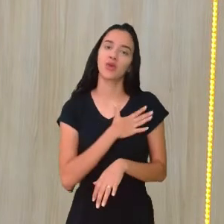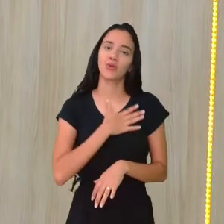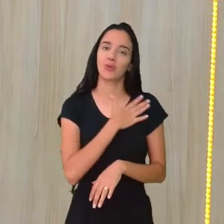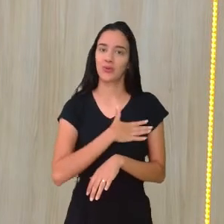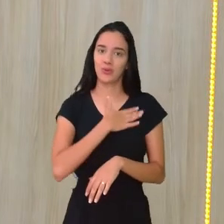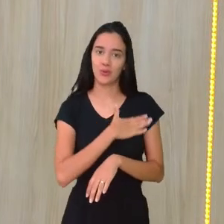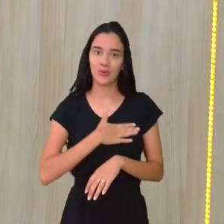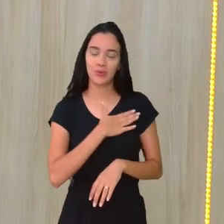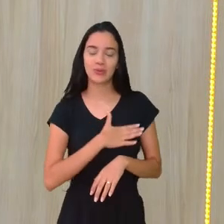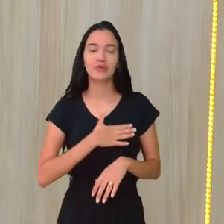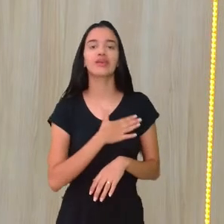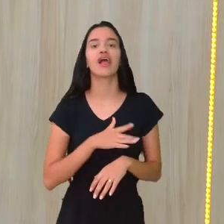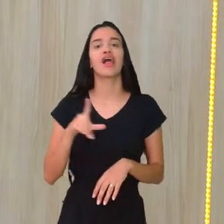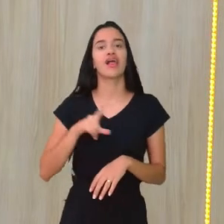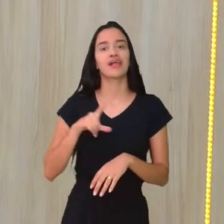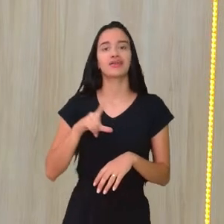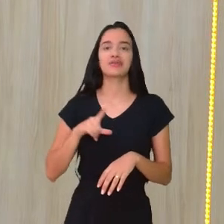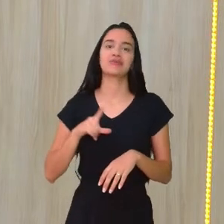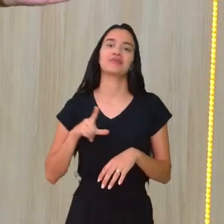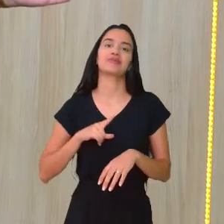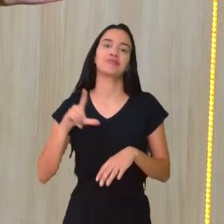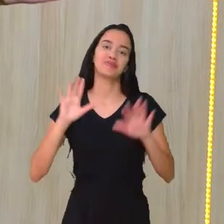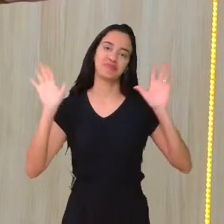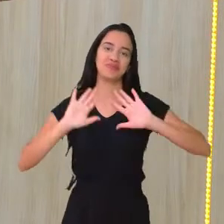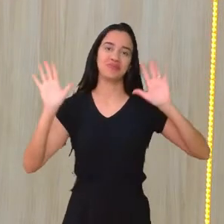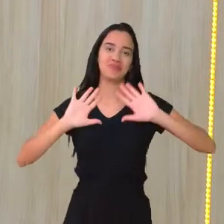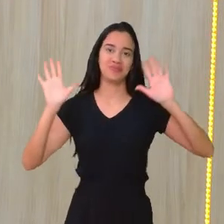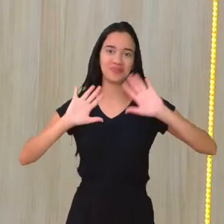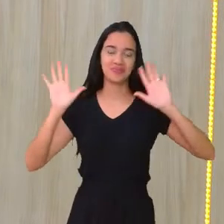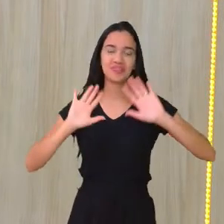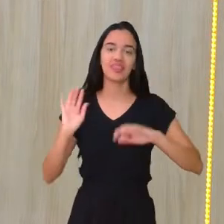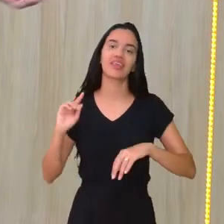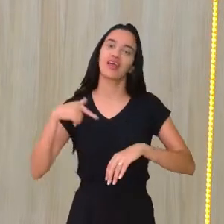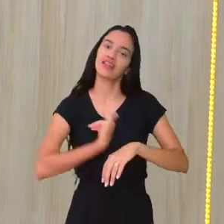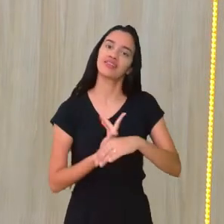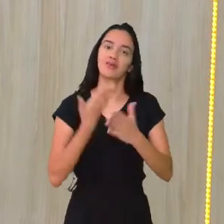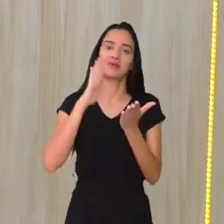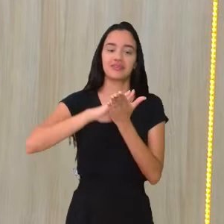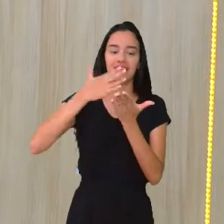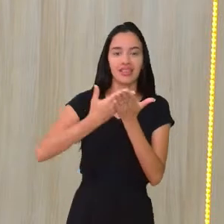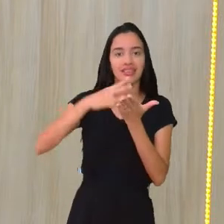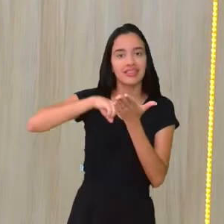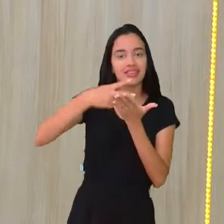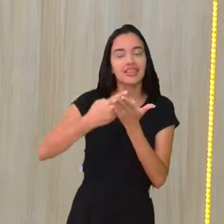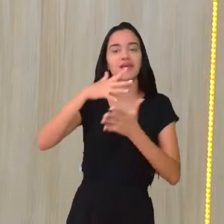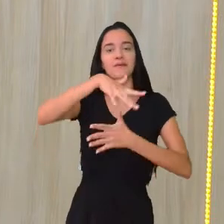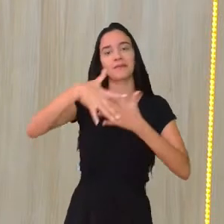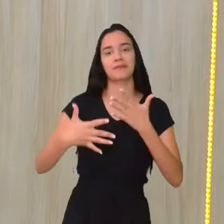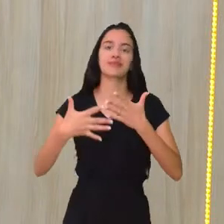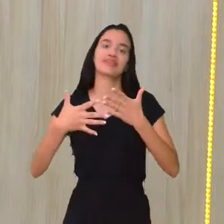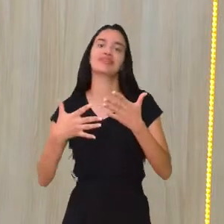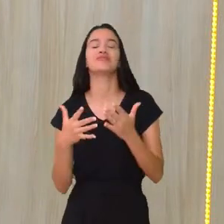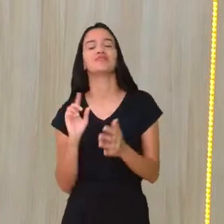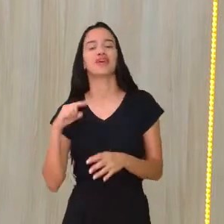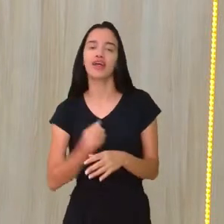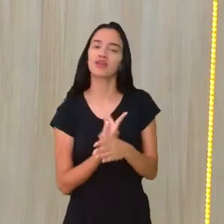outros, não é? E aí eu tenho Midian, nossa intérprete, deixando a nossa aula